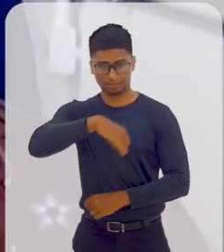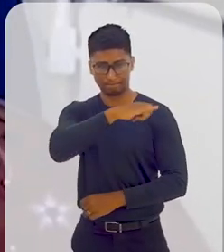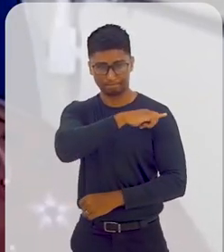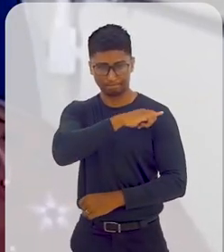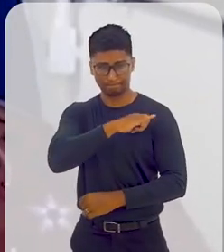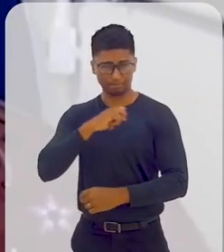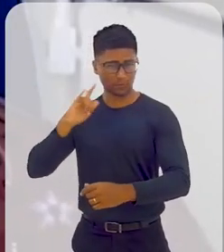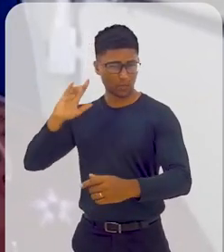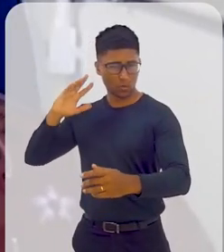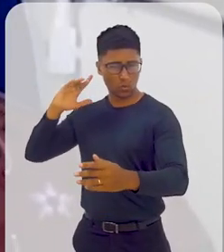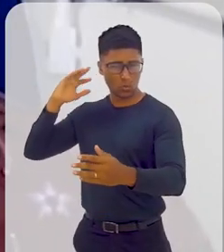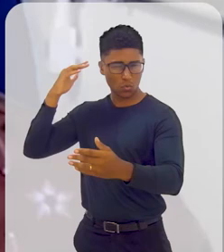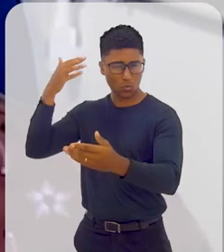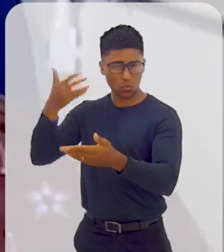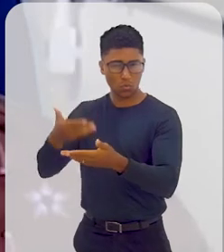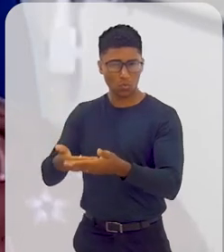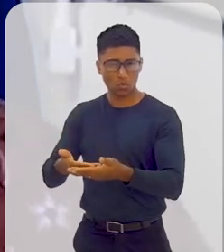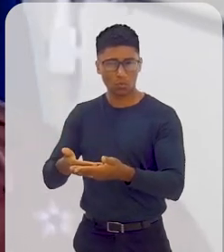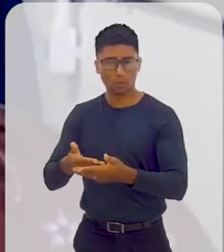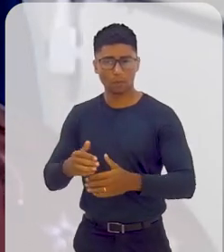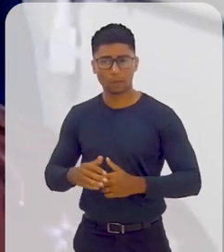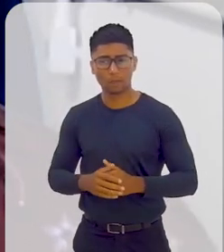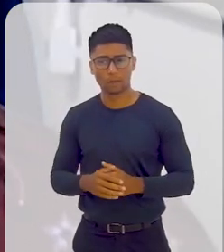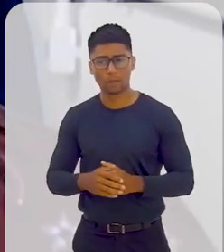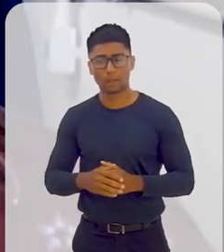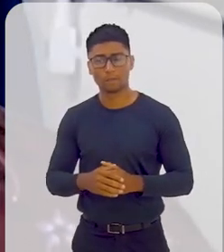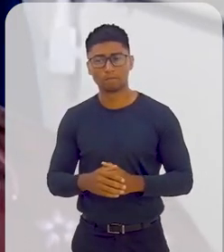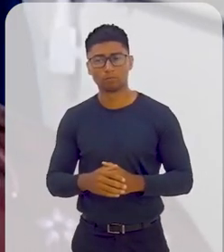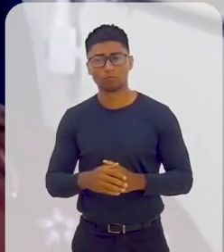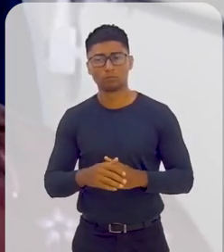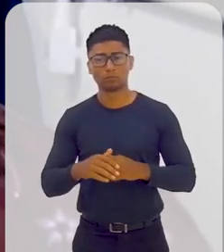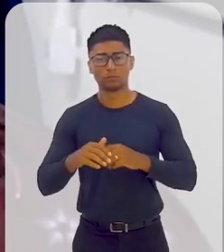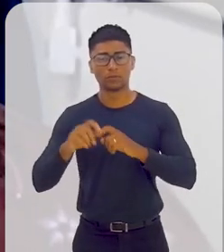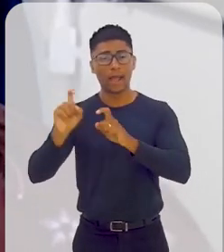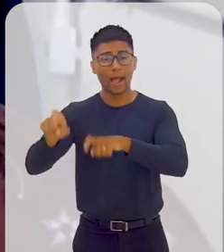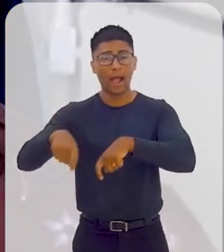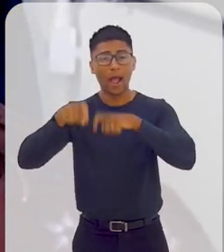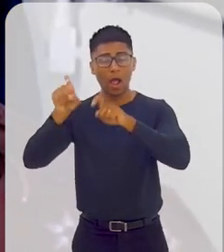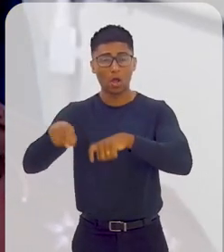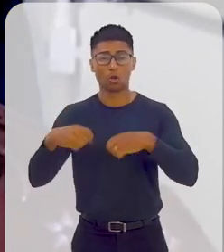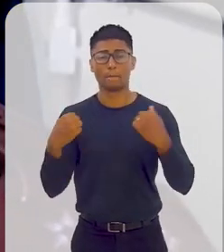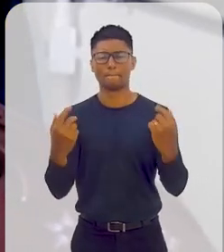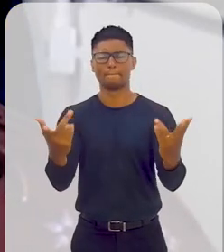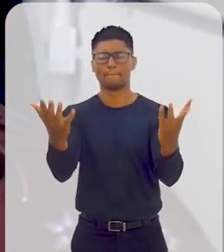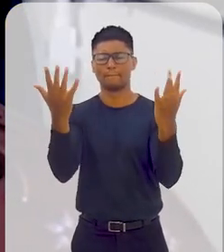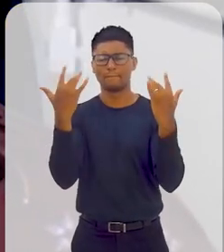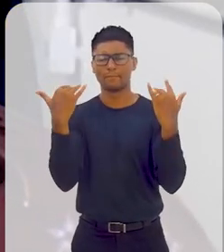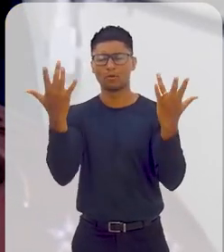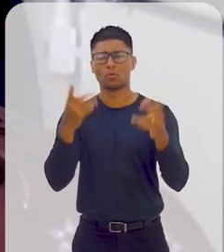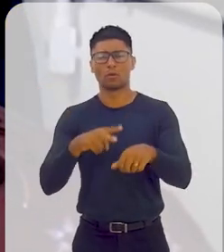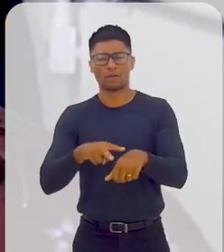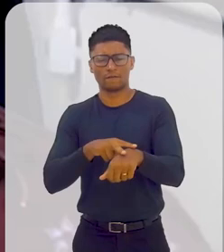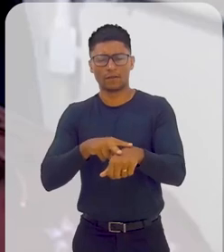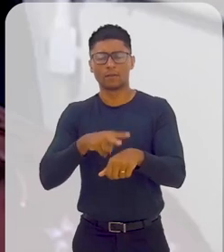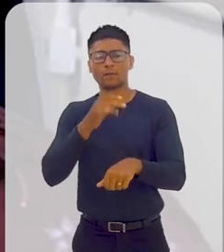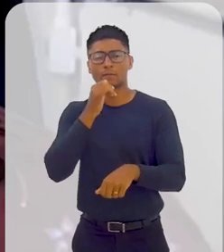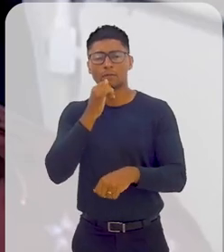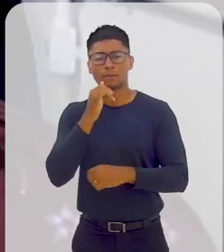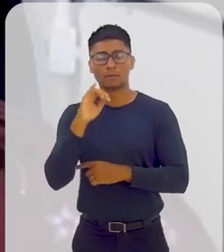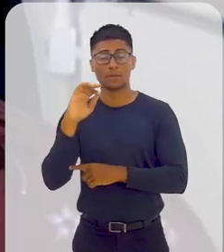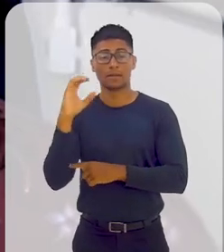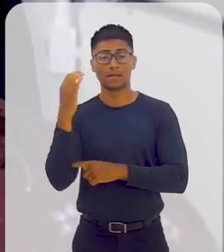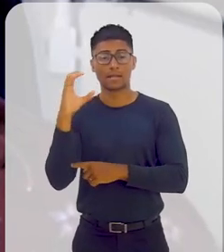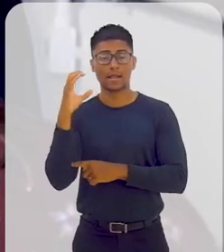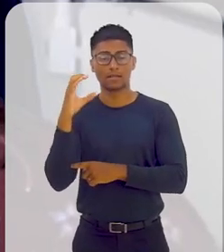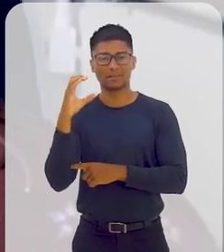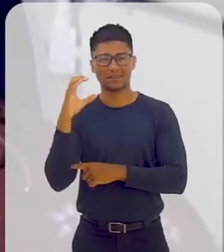Rio de Janeiro, investir numa produção agropecuária mais verde, né? O mercado de crédito de carbono,